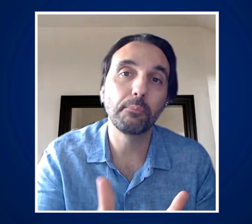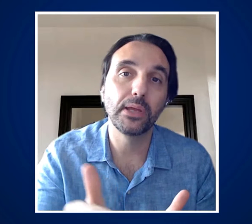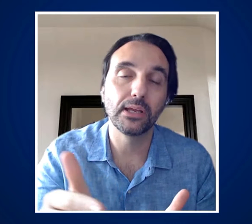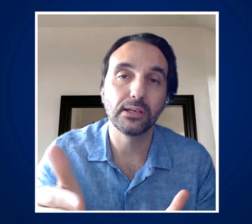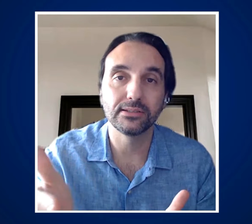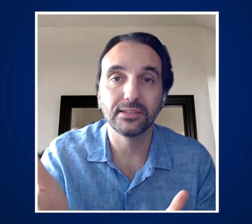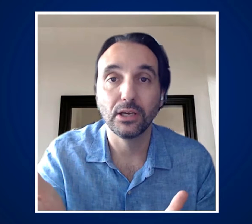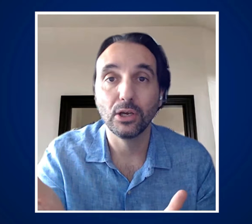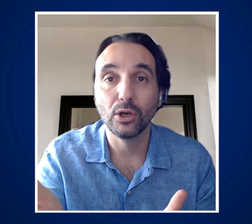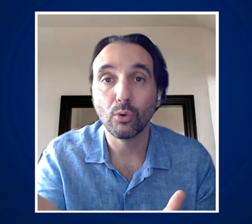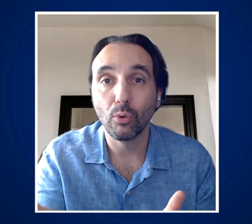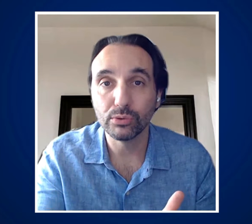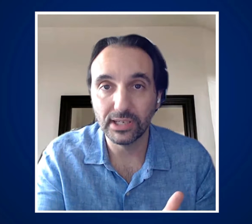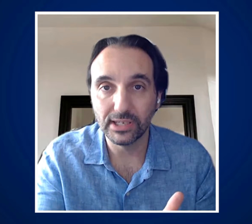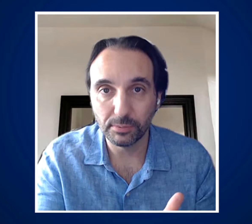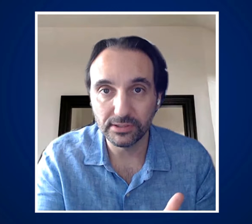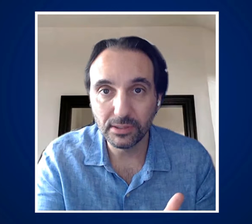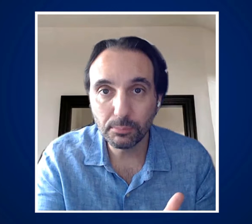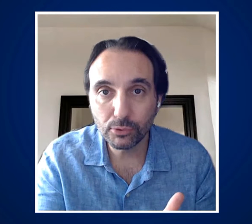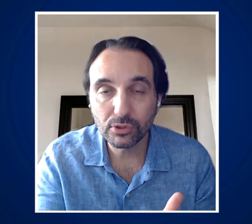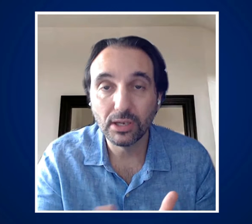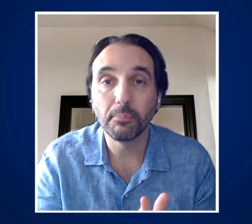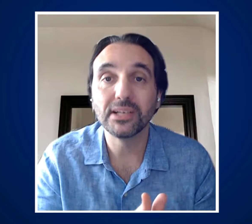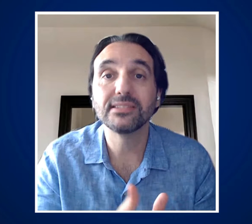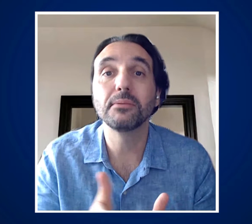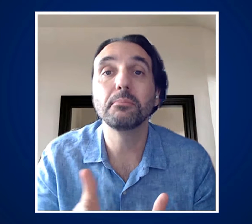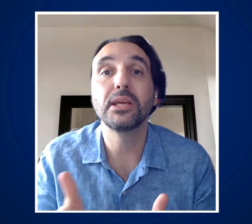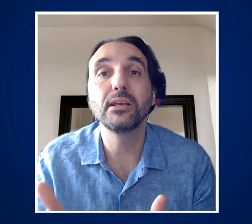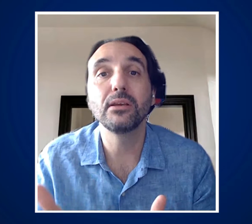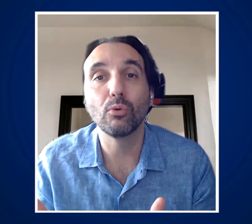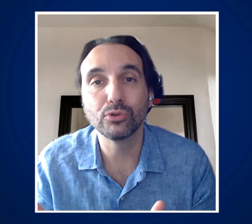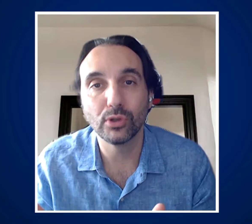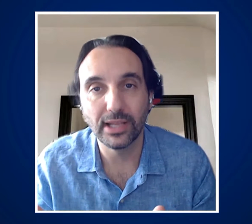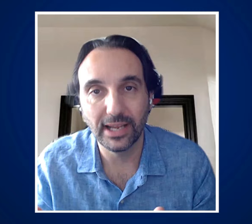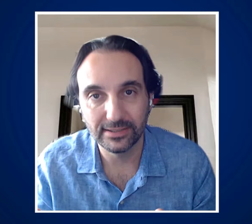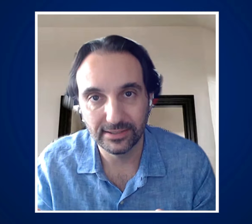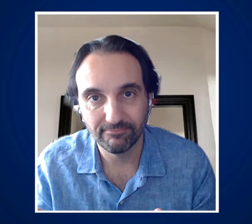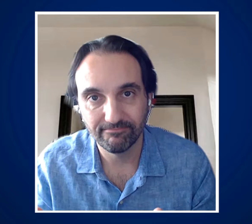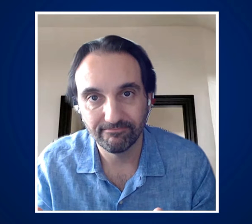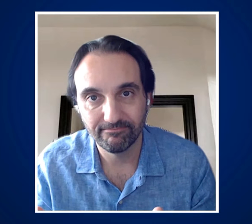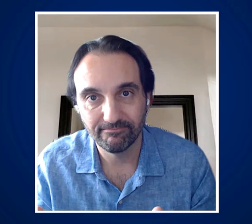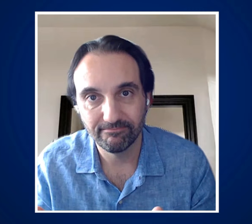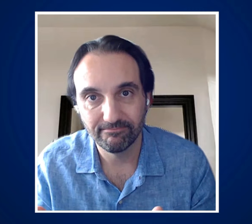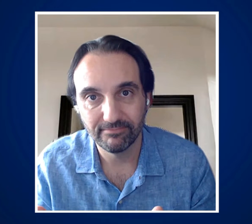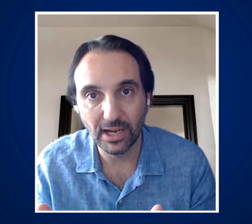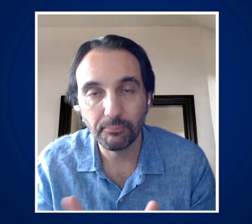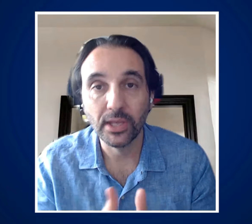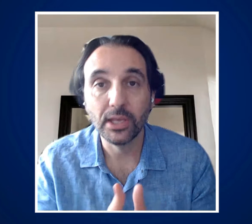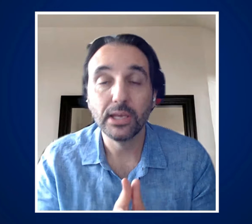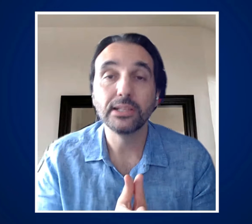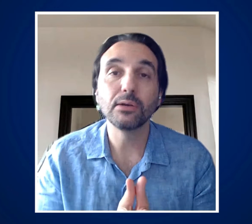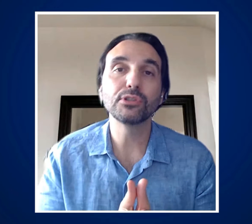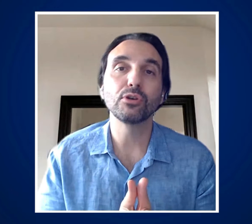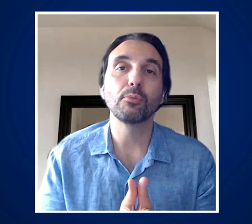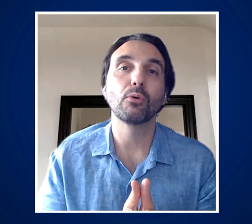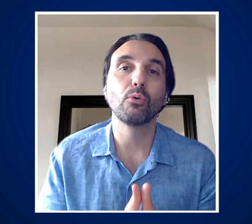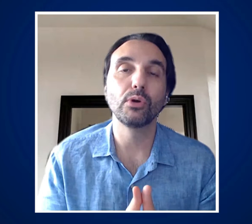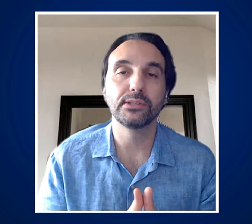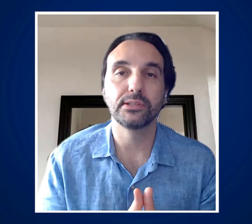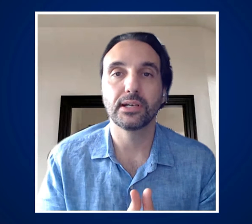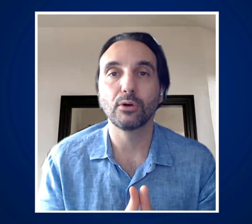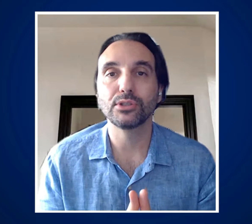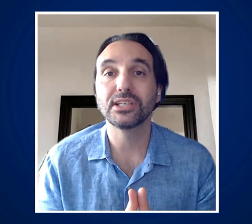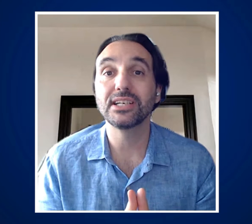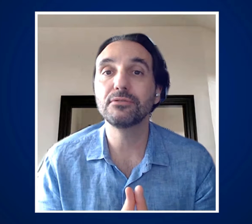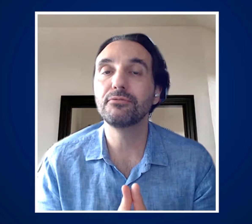não apenas com os 10 princípios, mas também com os ODS, tá? Então, isso é uma